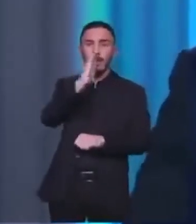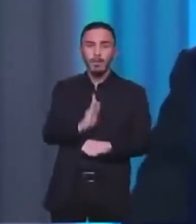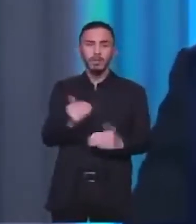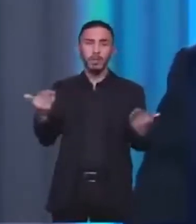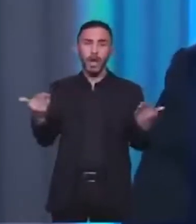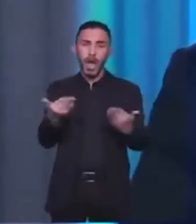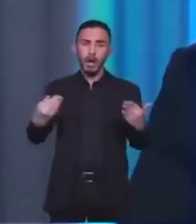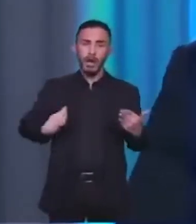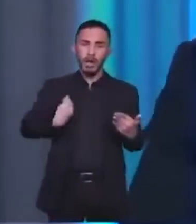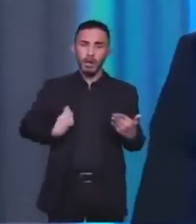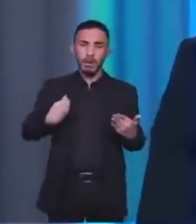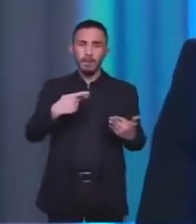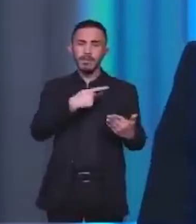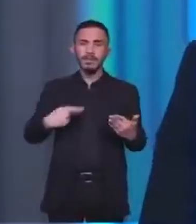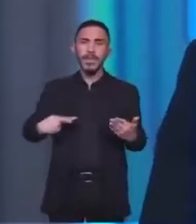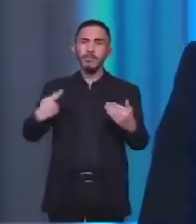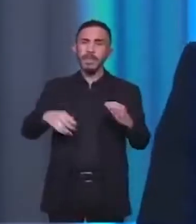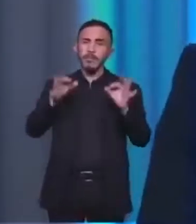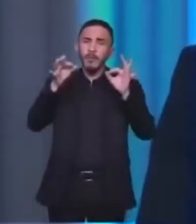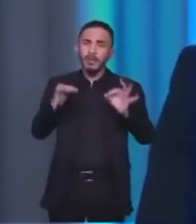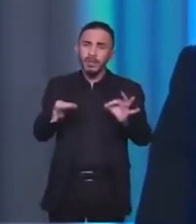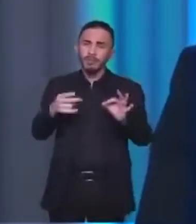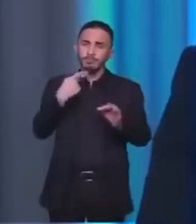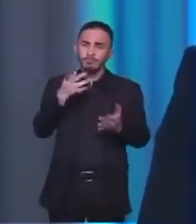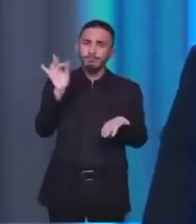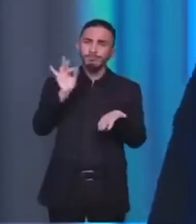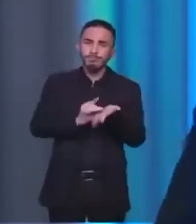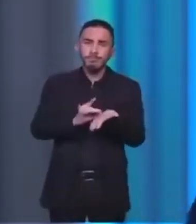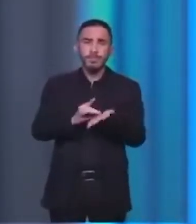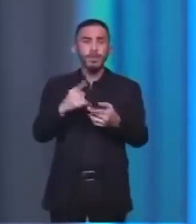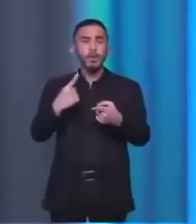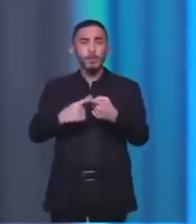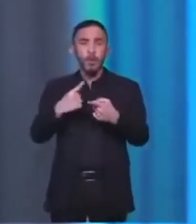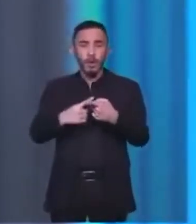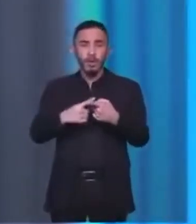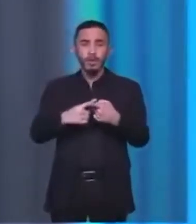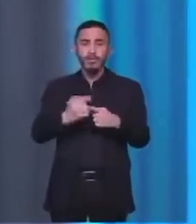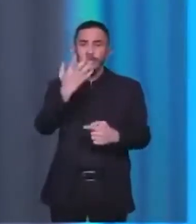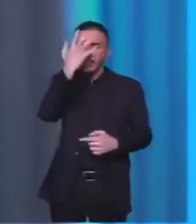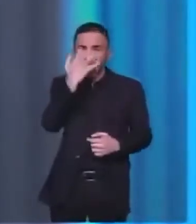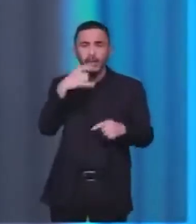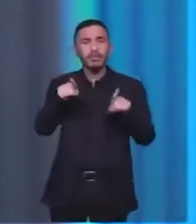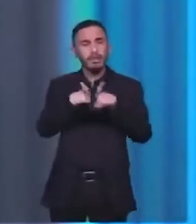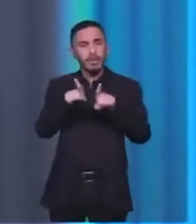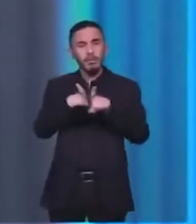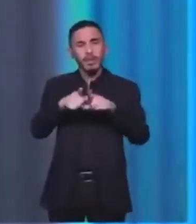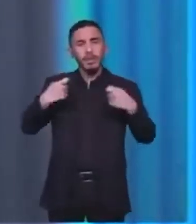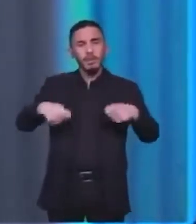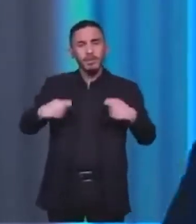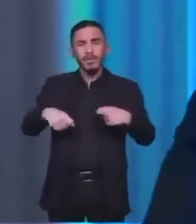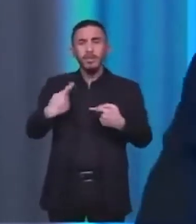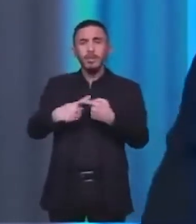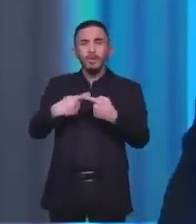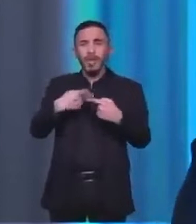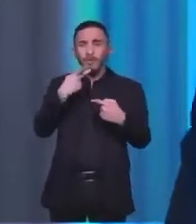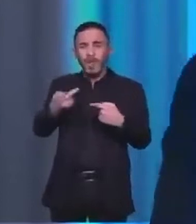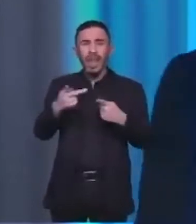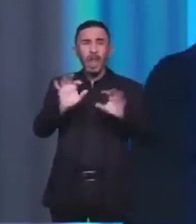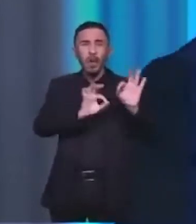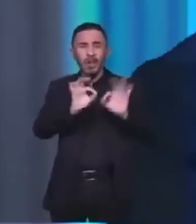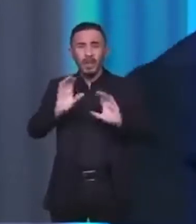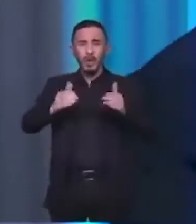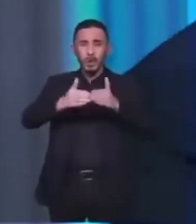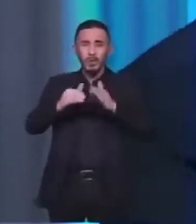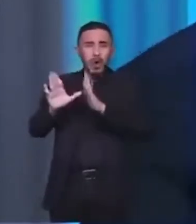atual presidente tivesse o mínimo de honestidade, o mínimo de seriedade. Ele falar que eu montei